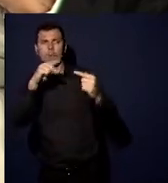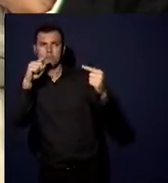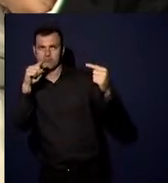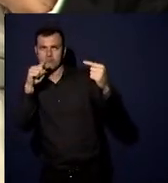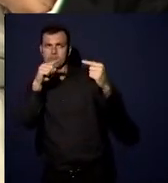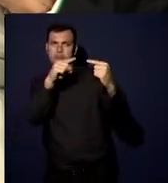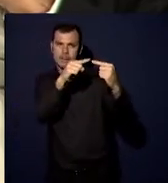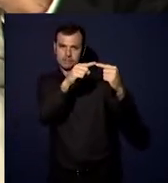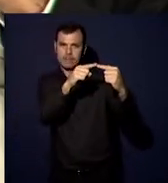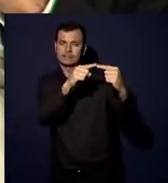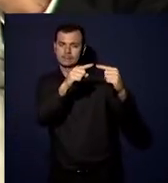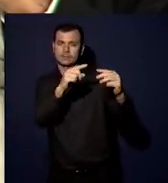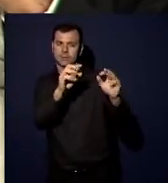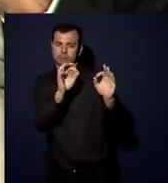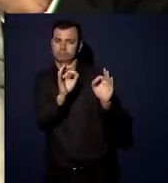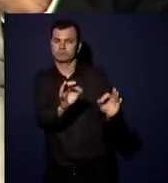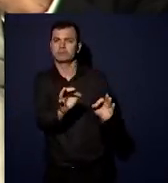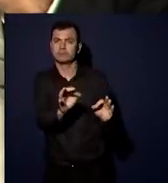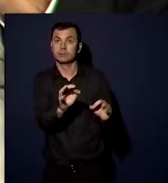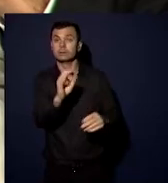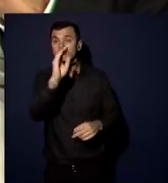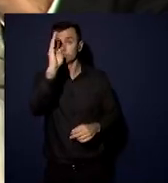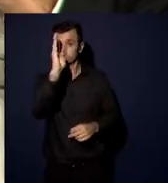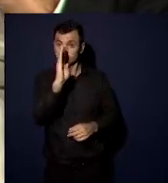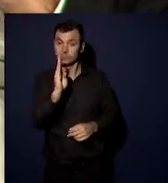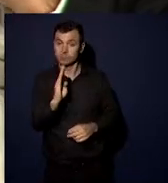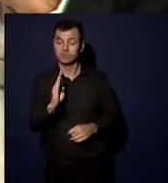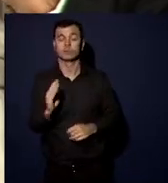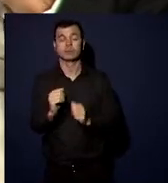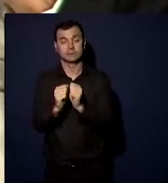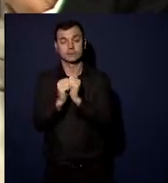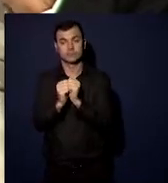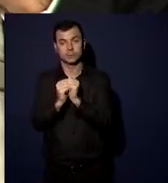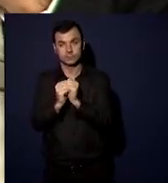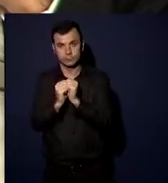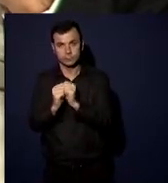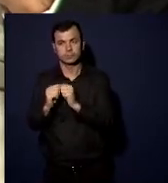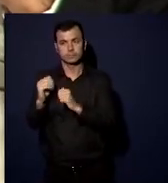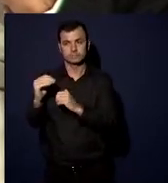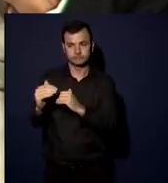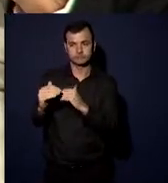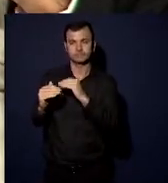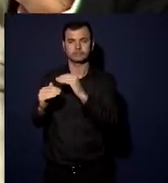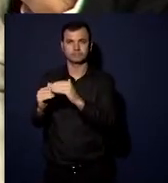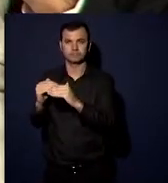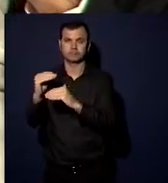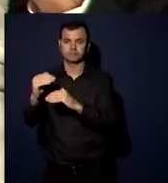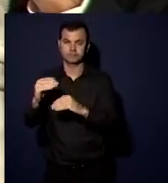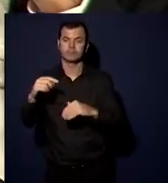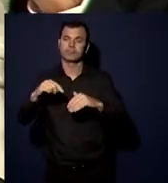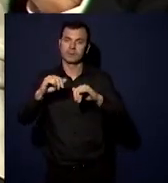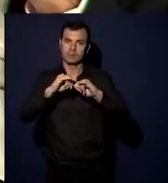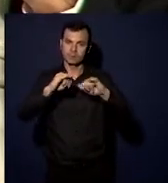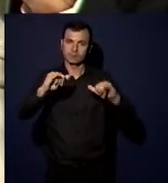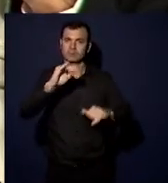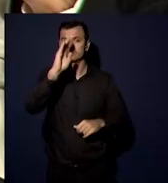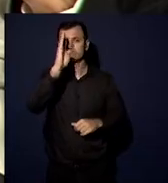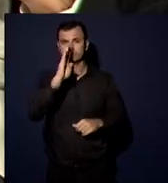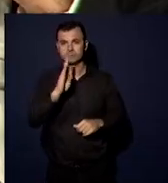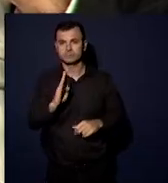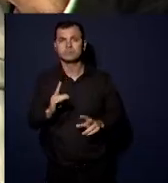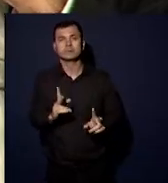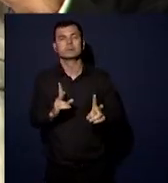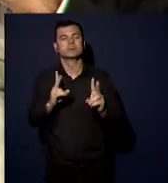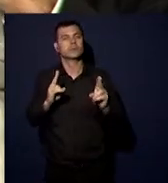fazendo parte dessa dessa construção né Eu Sempre menciono o Brasil sendo um paraíso